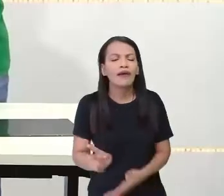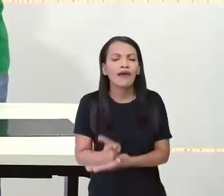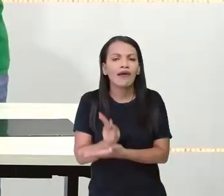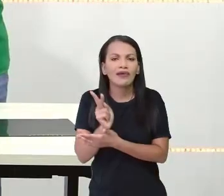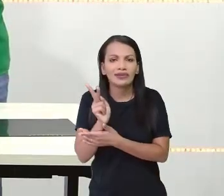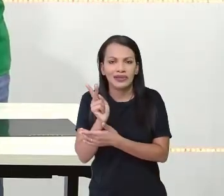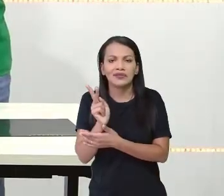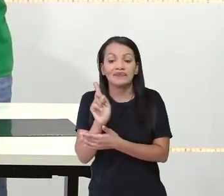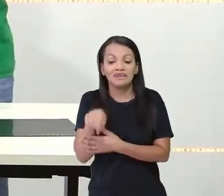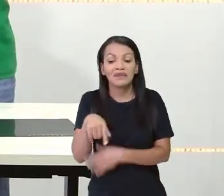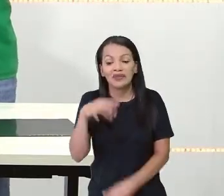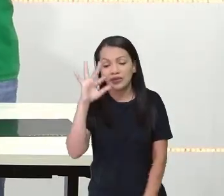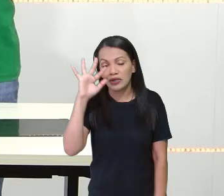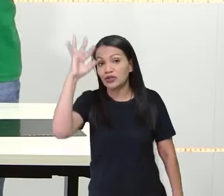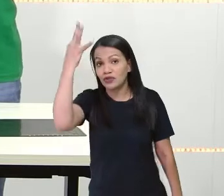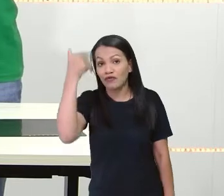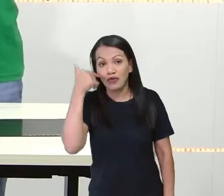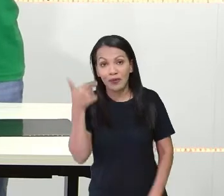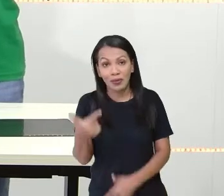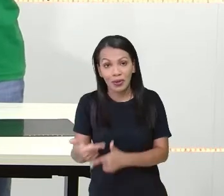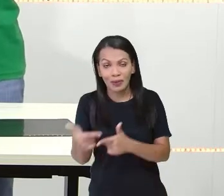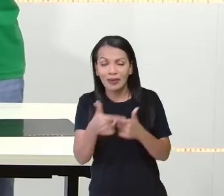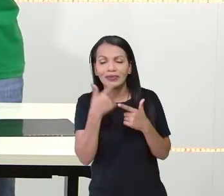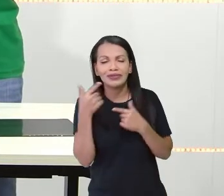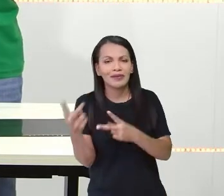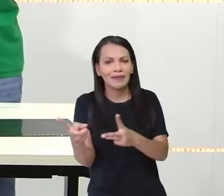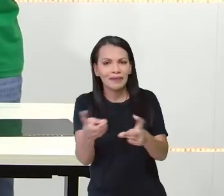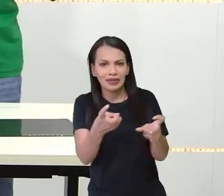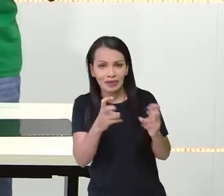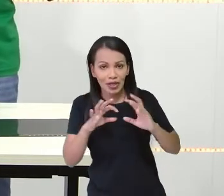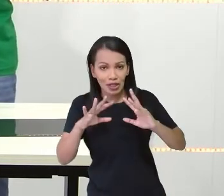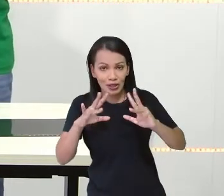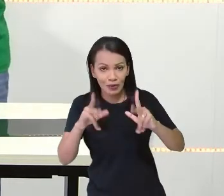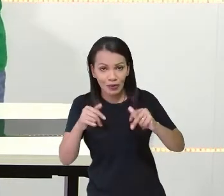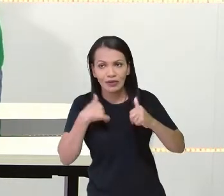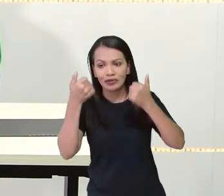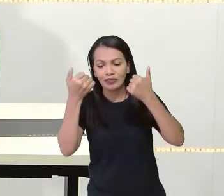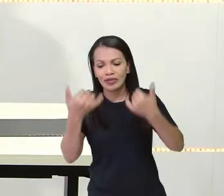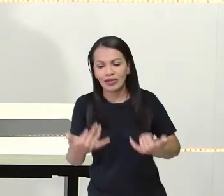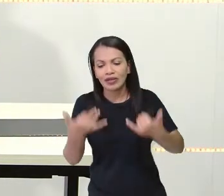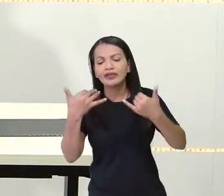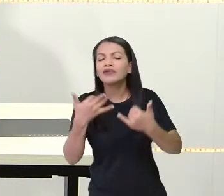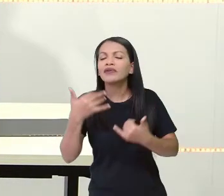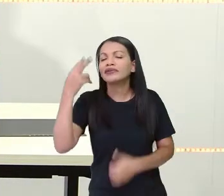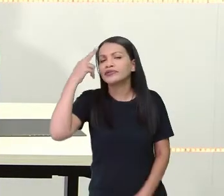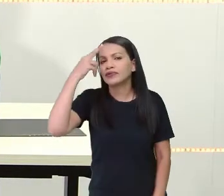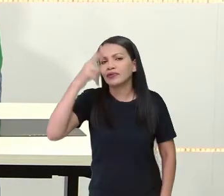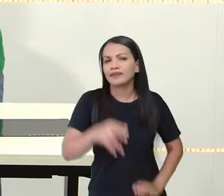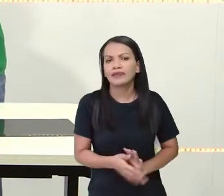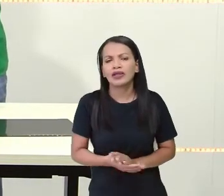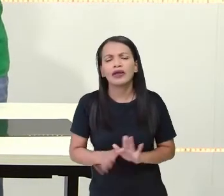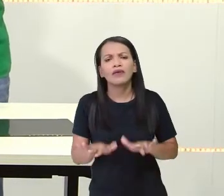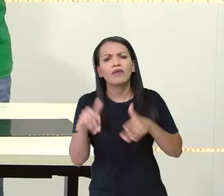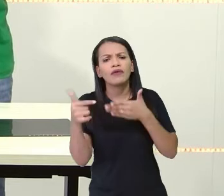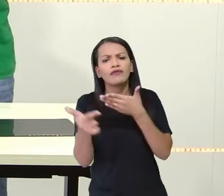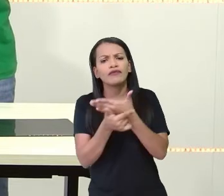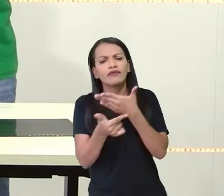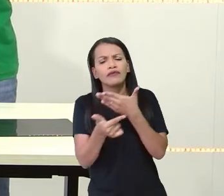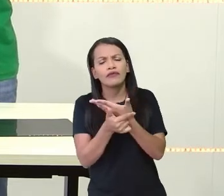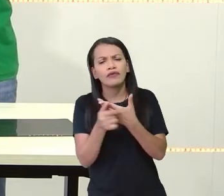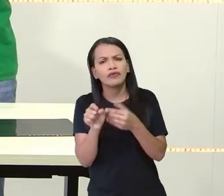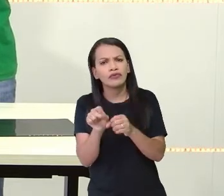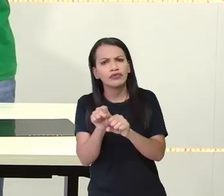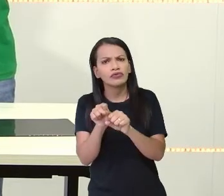observar tudo isso quando eu estiver contando a história. E qual é a função social de um